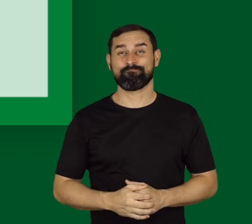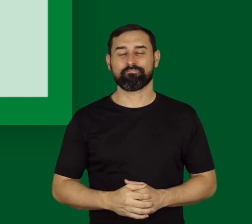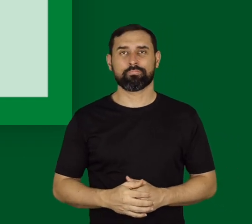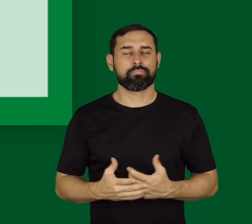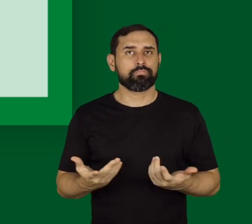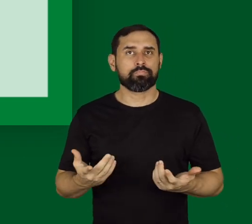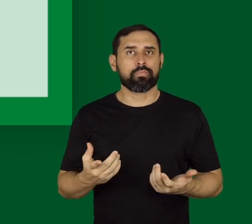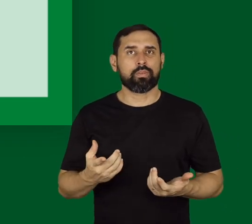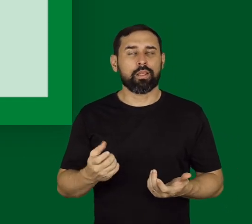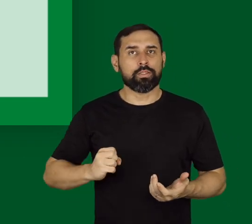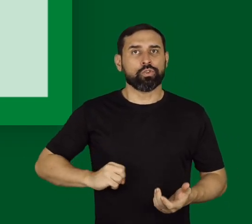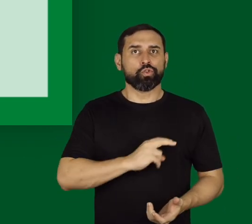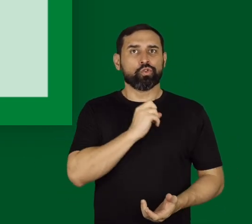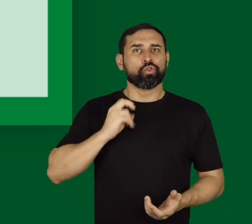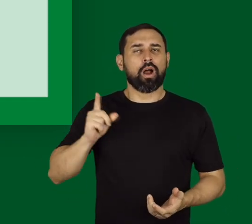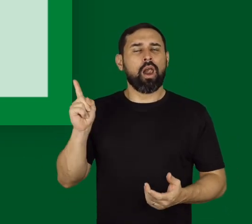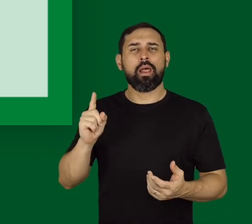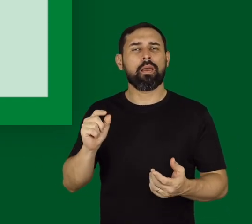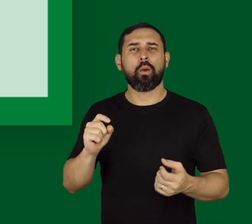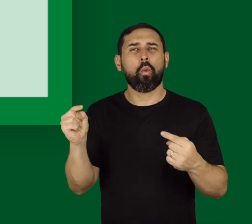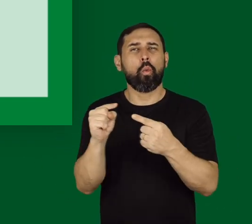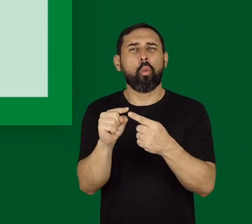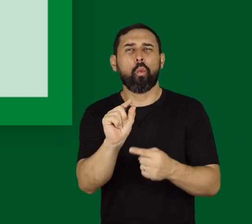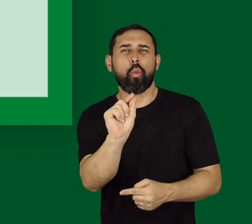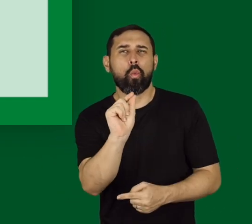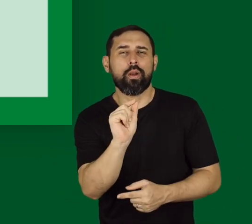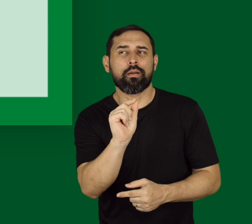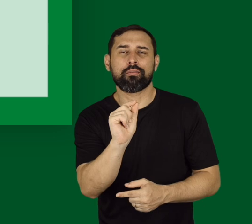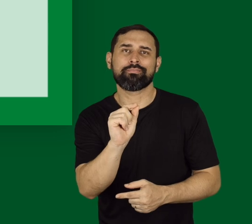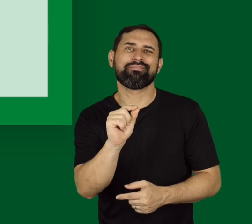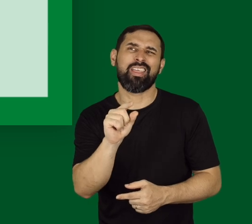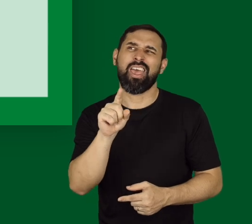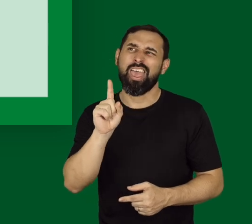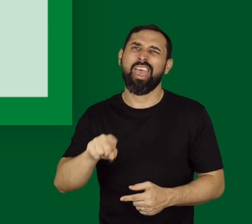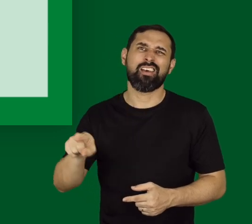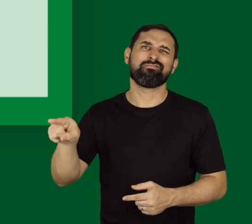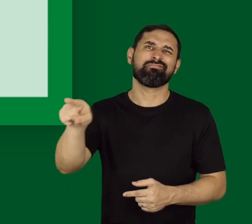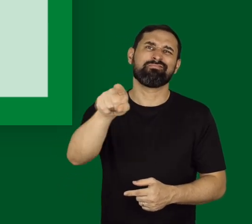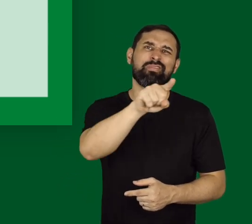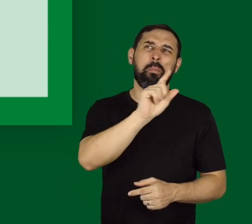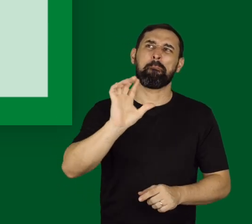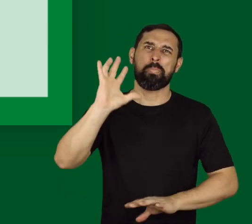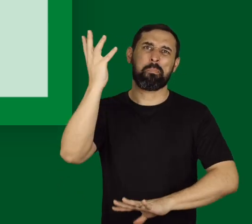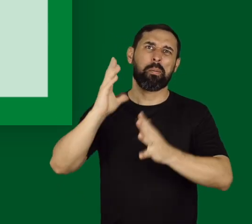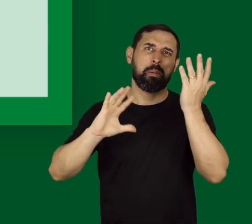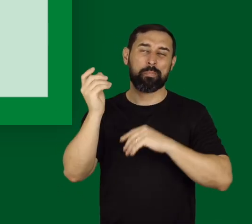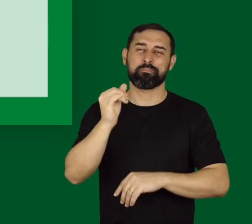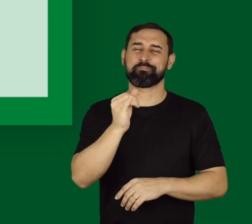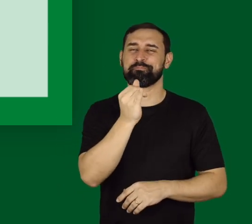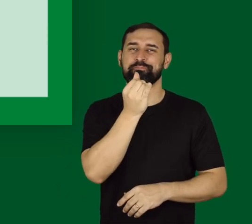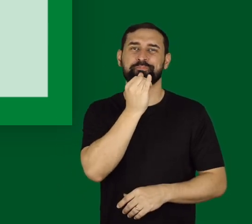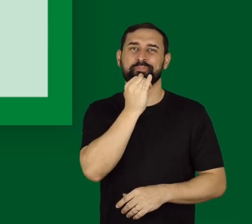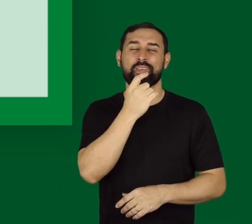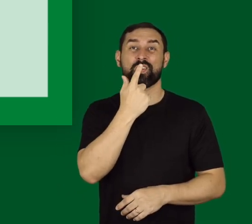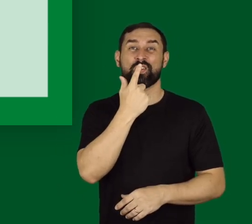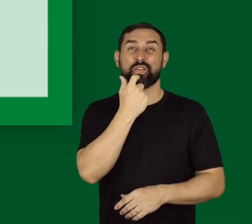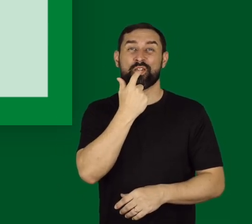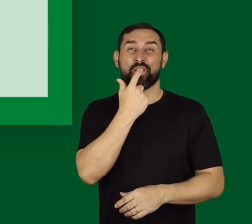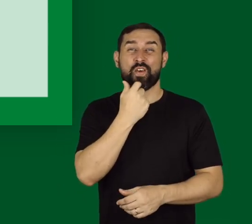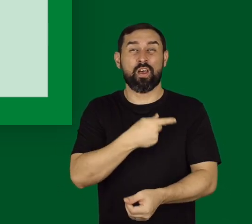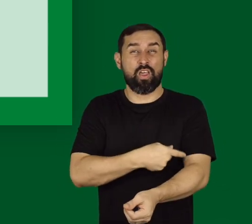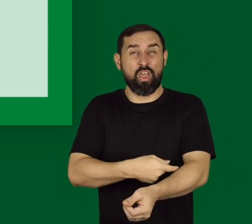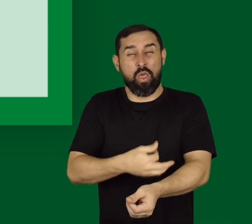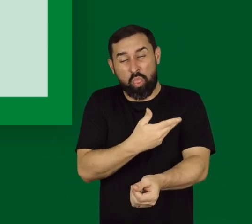o choque hipovolêmico. Então, o que acontece no choque hipovolêmico? Ele é o tipo mais comum de choque. Você pode